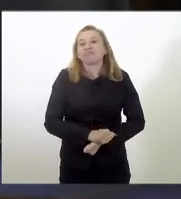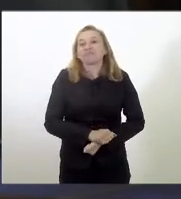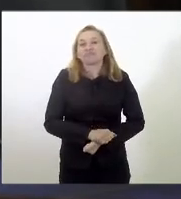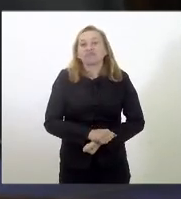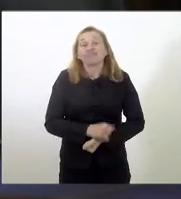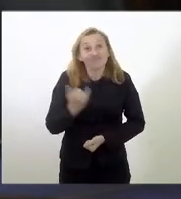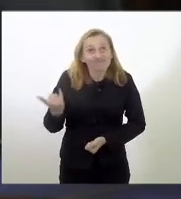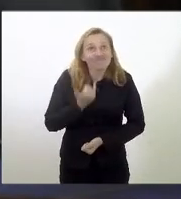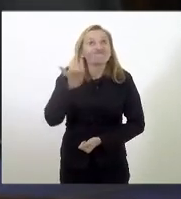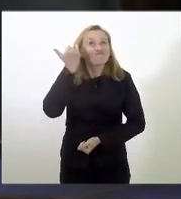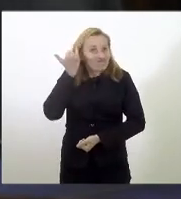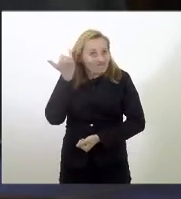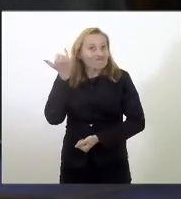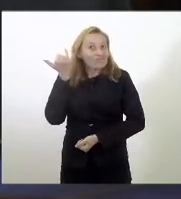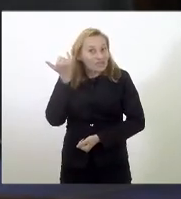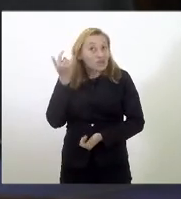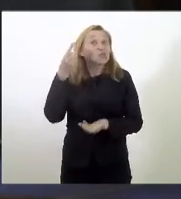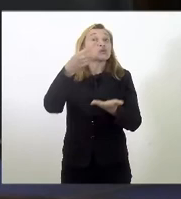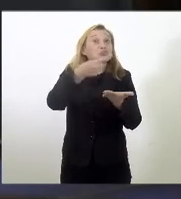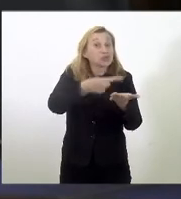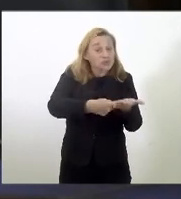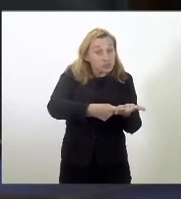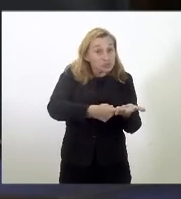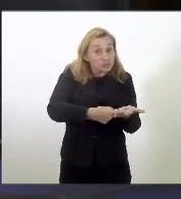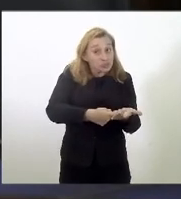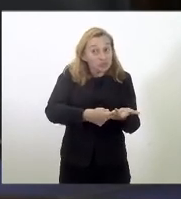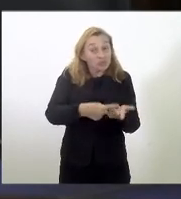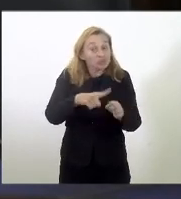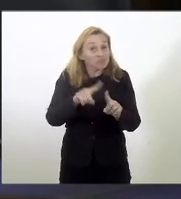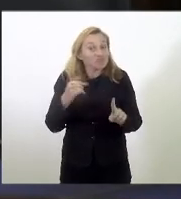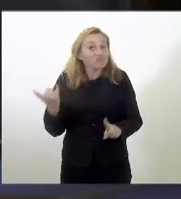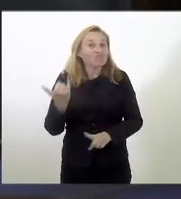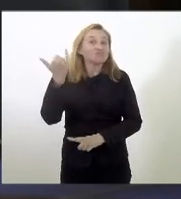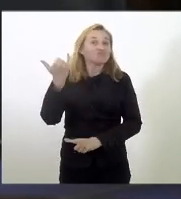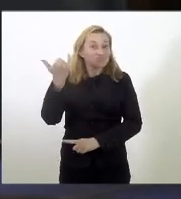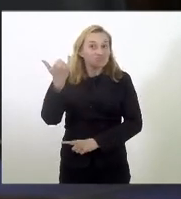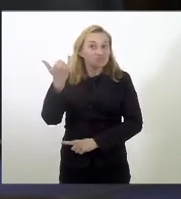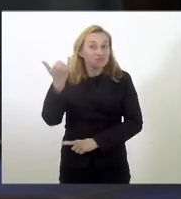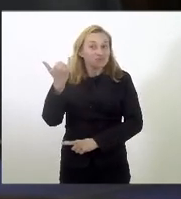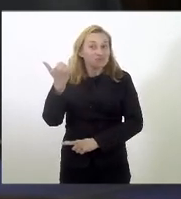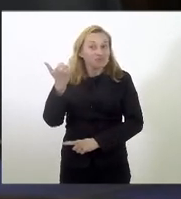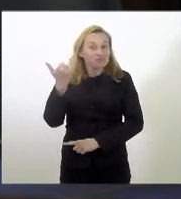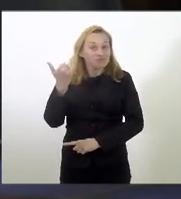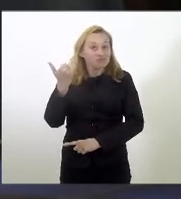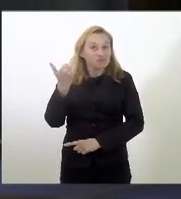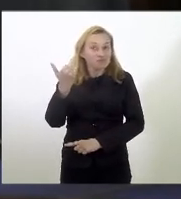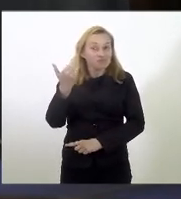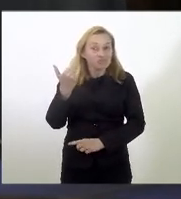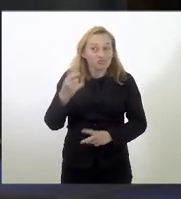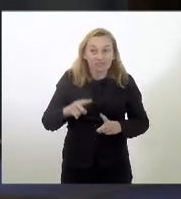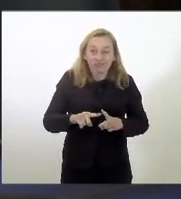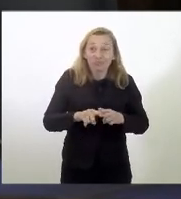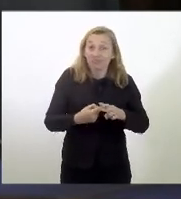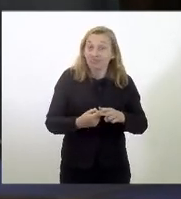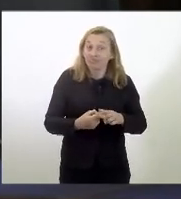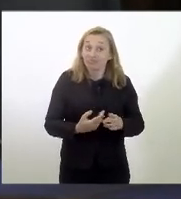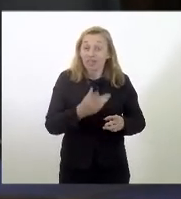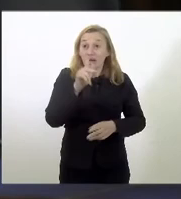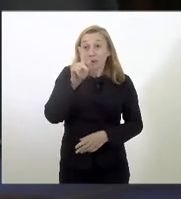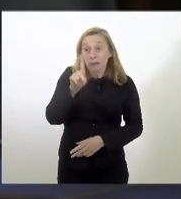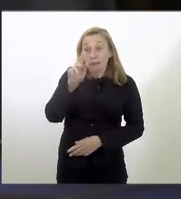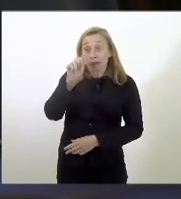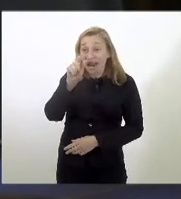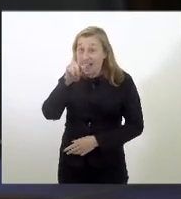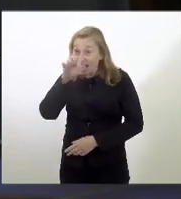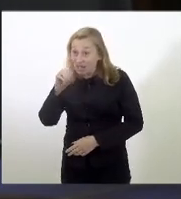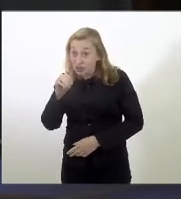Da importância, já sei do compromisso, mas da importância da manutenção daquele palácio tão histórico, que é o Palácio Tiradentes,